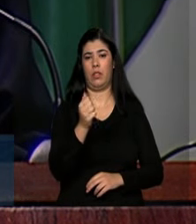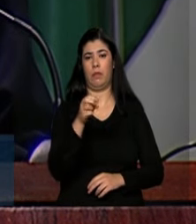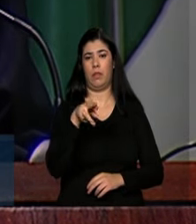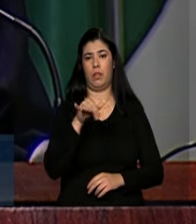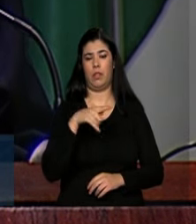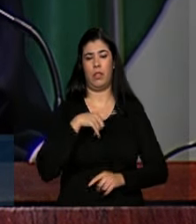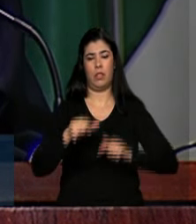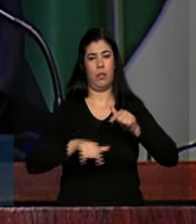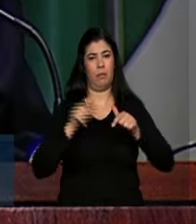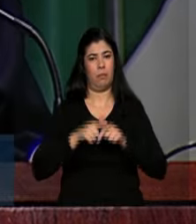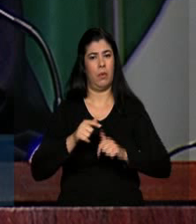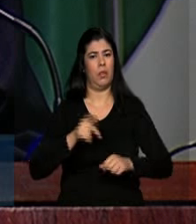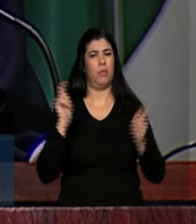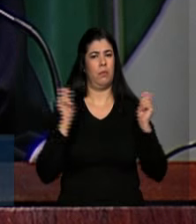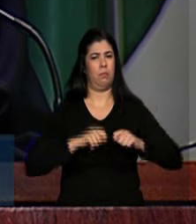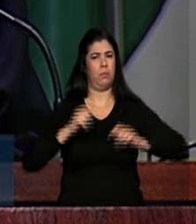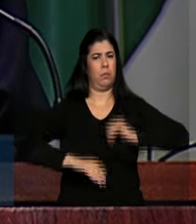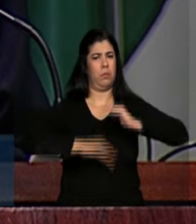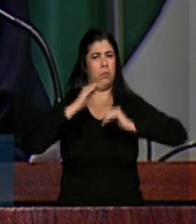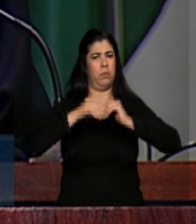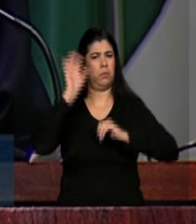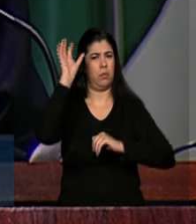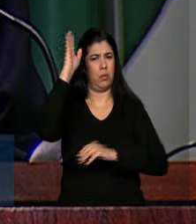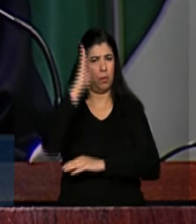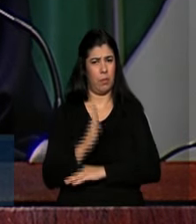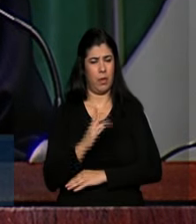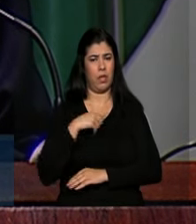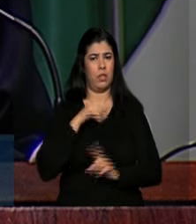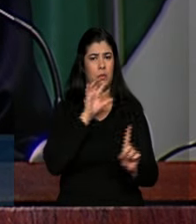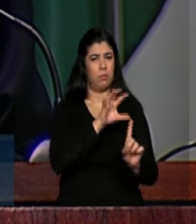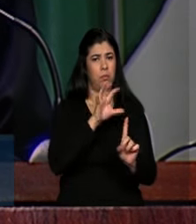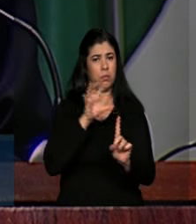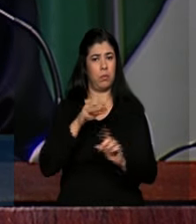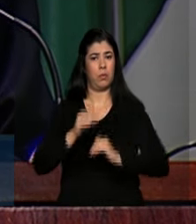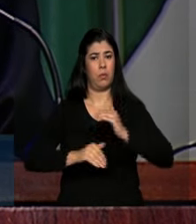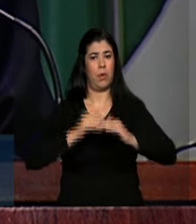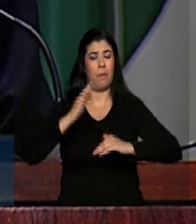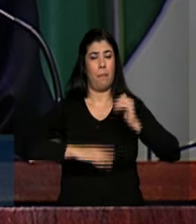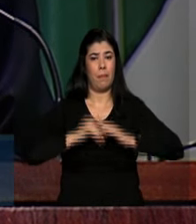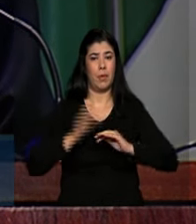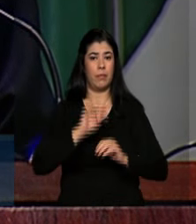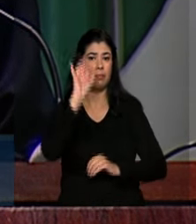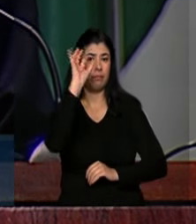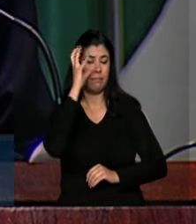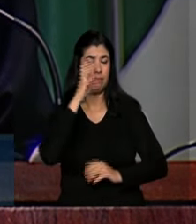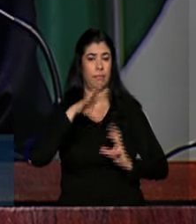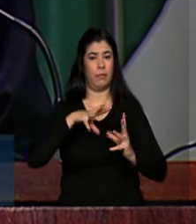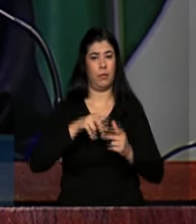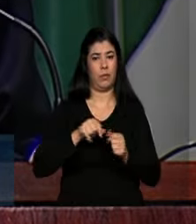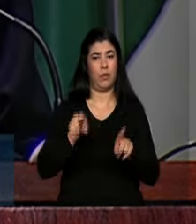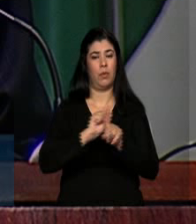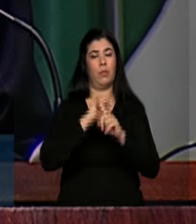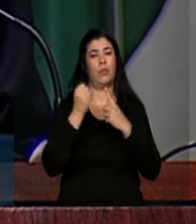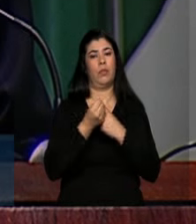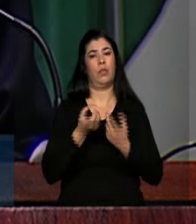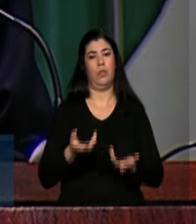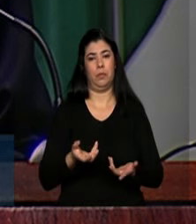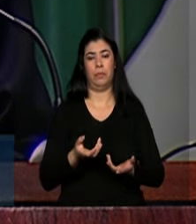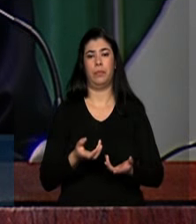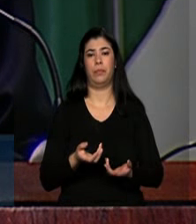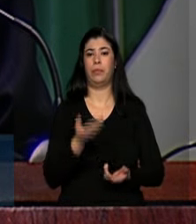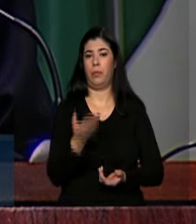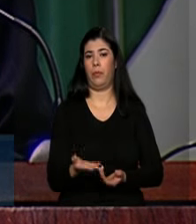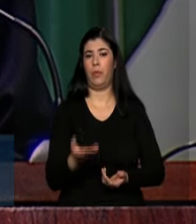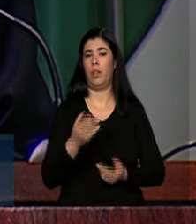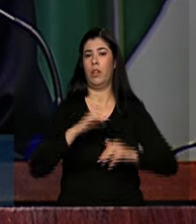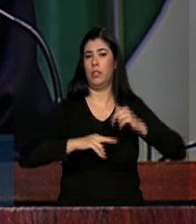e ampliar a capacidade do Brasil de influenciar processos decisórios internacionais relevantes para a sociedade brasileira.